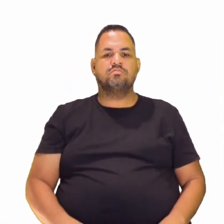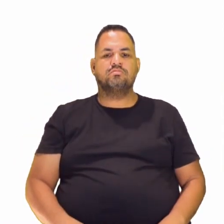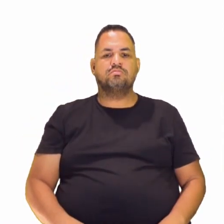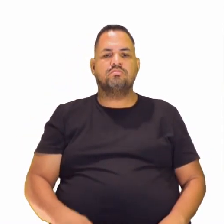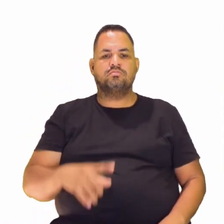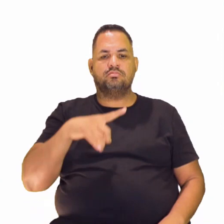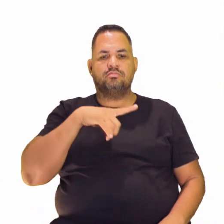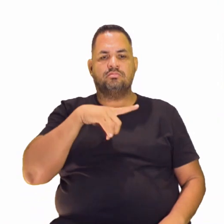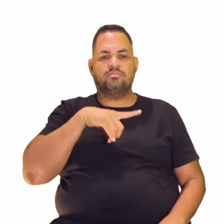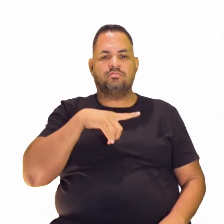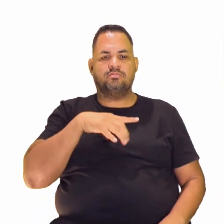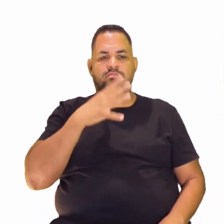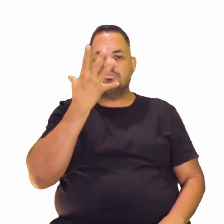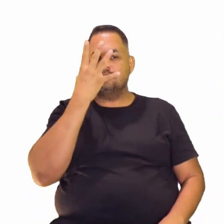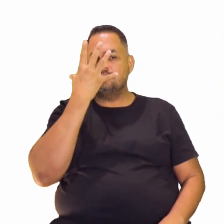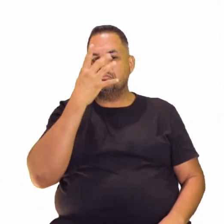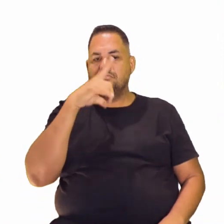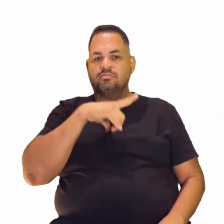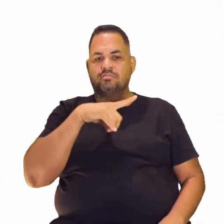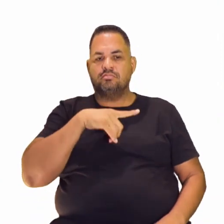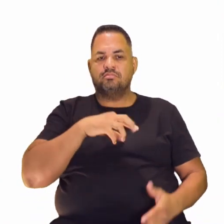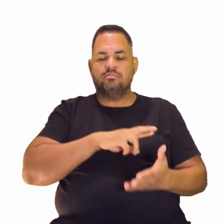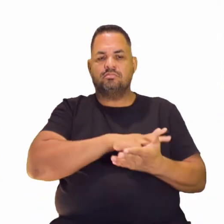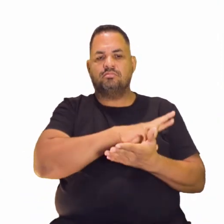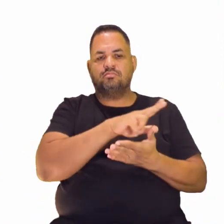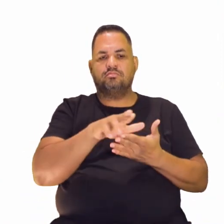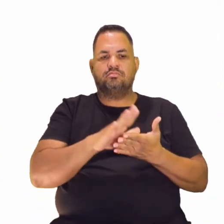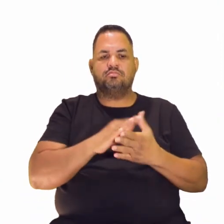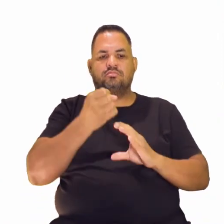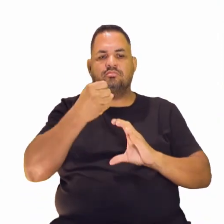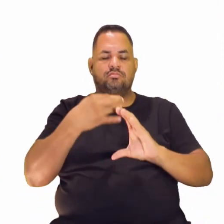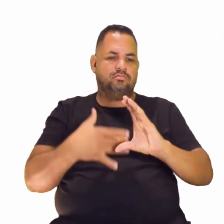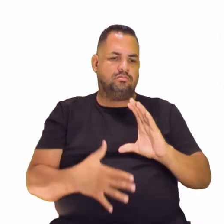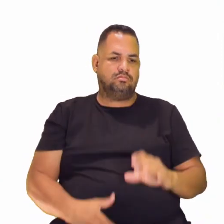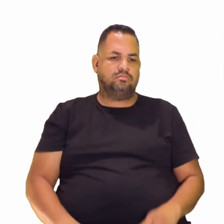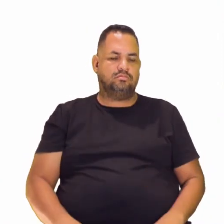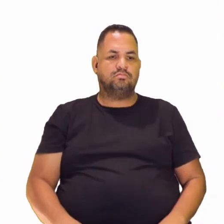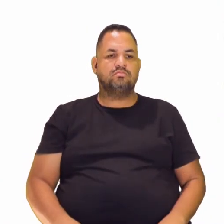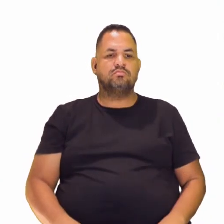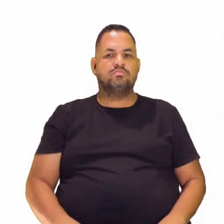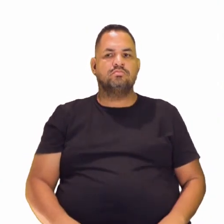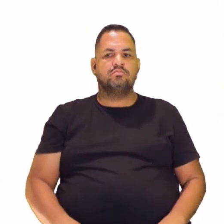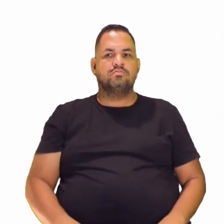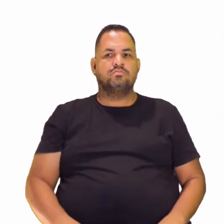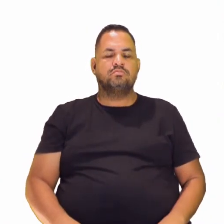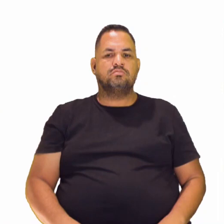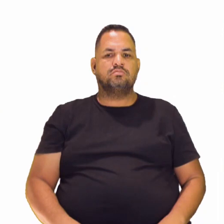tem, as máscaras têm várias funções, né, dentro